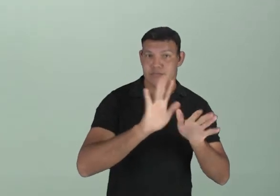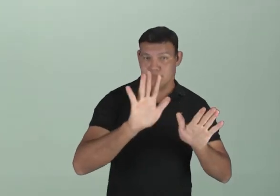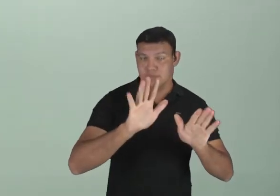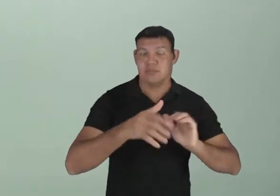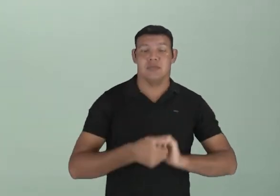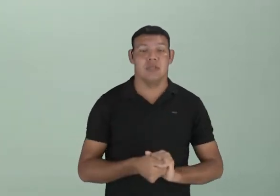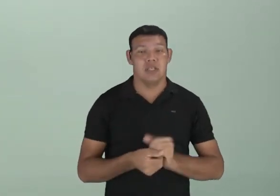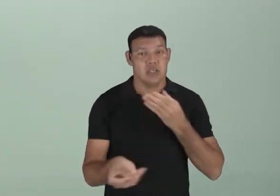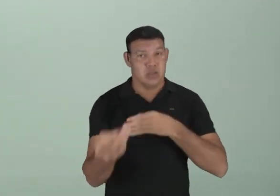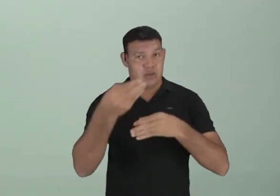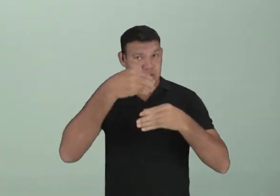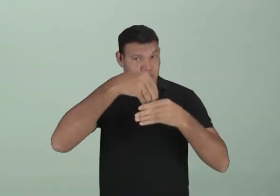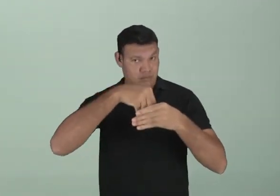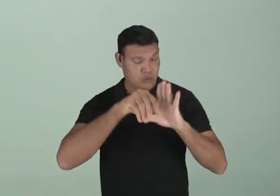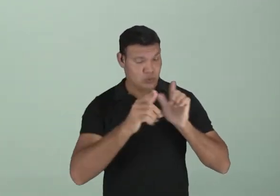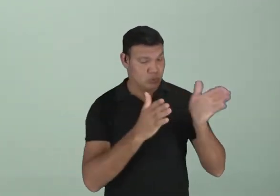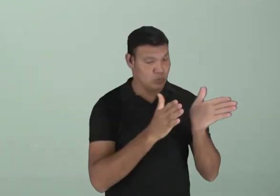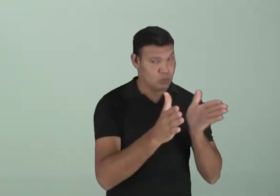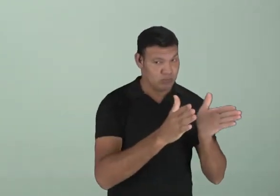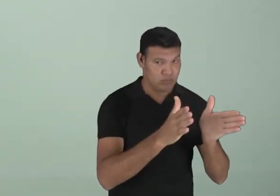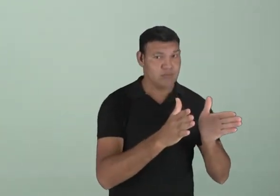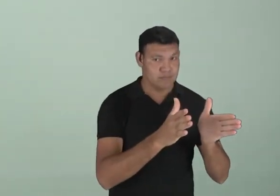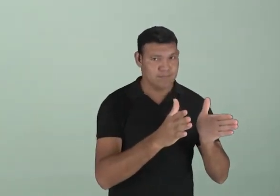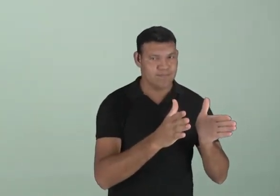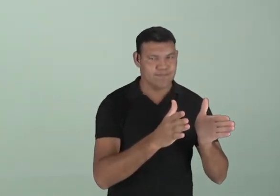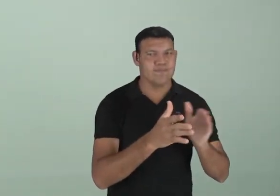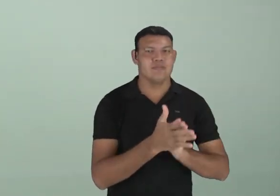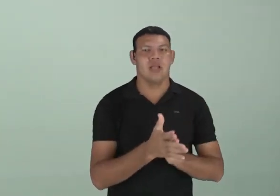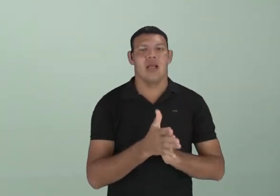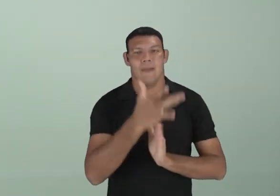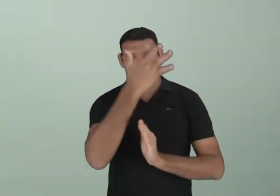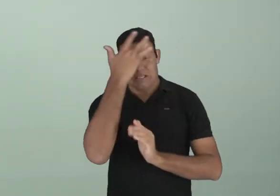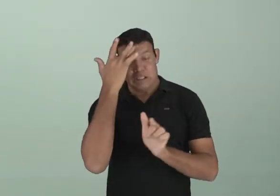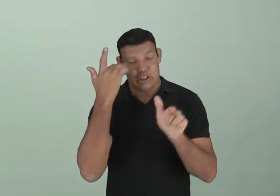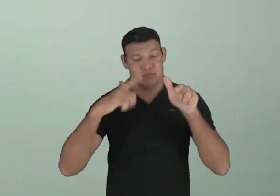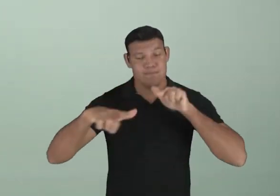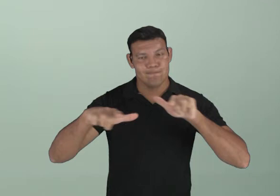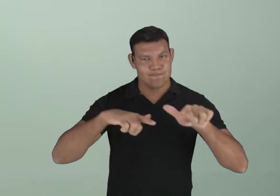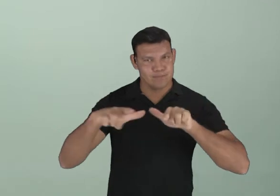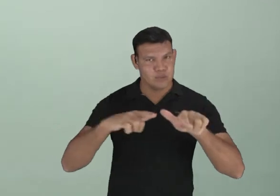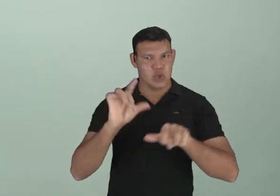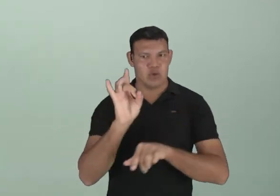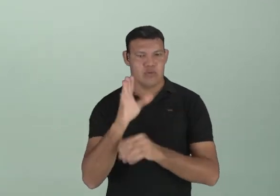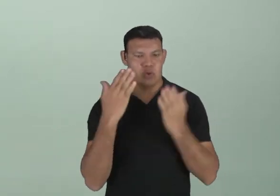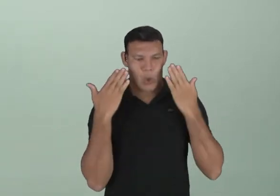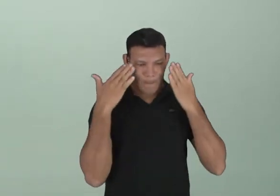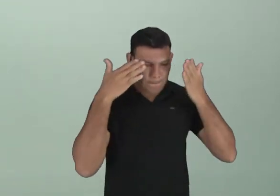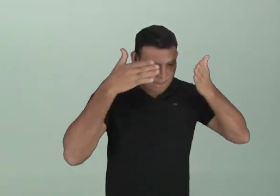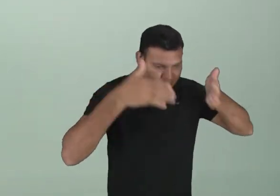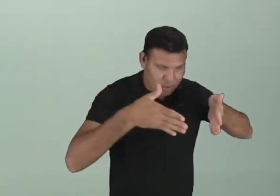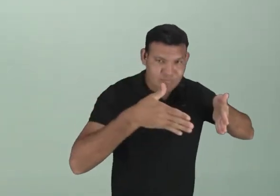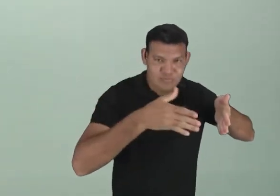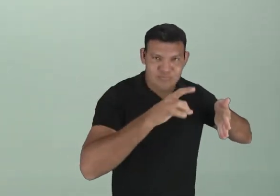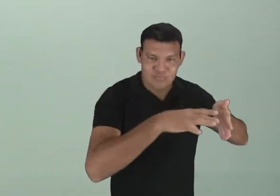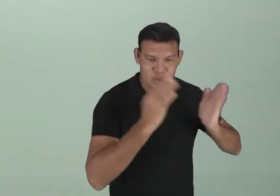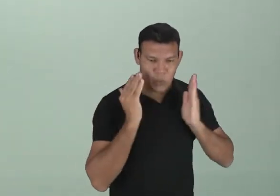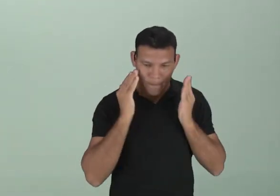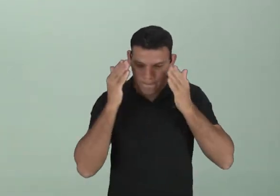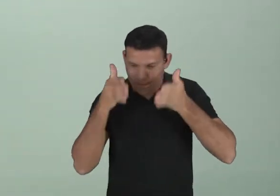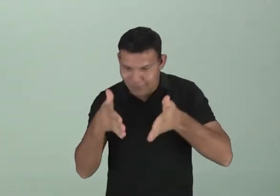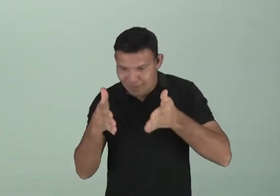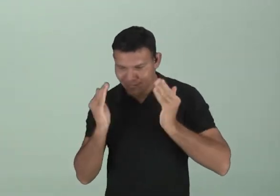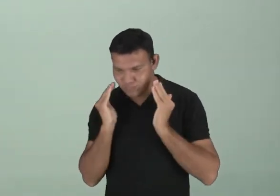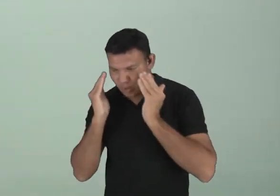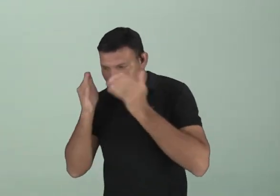seja, dentro deste processo de trabalho, o trabalhador, ele somente tem uma visão